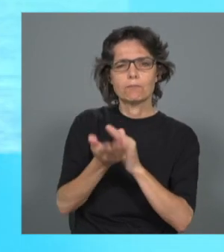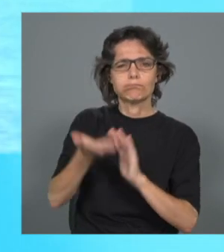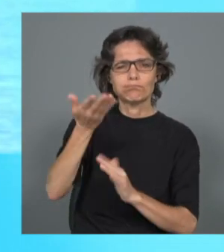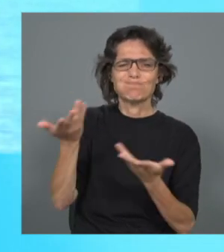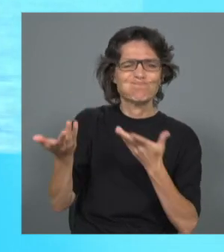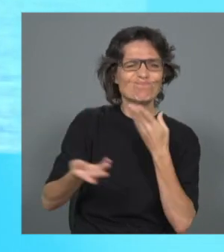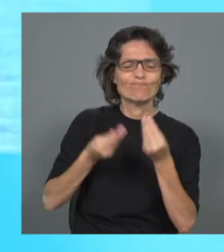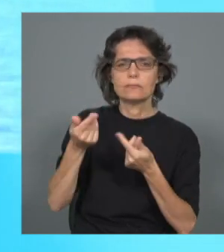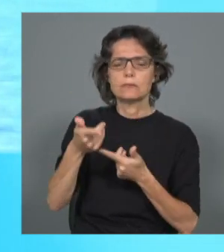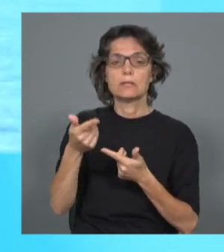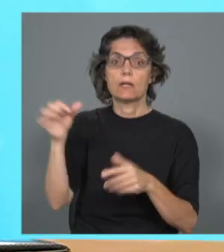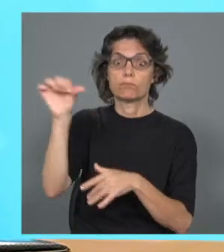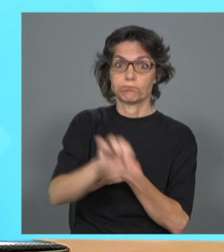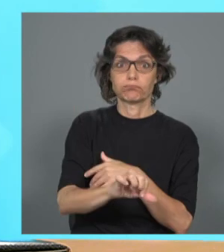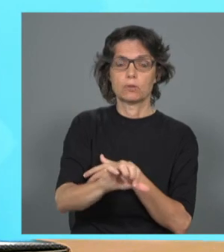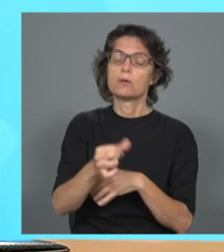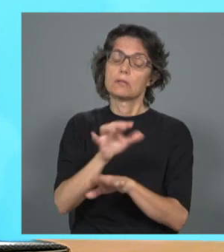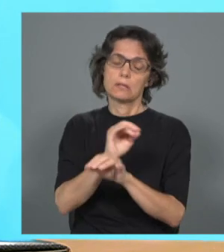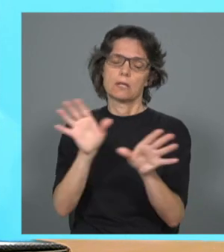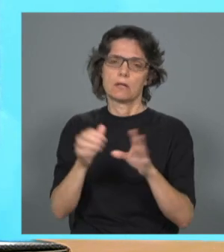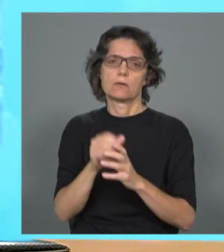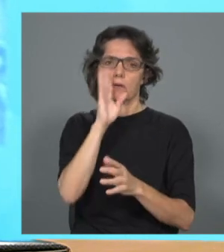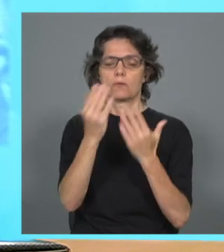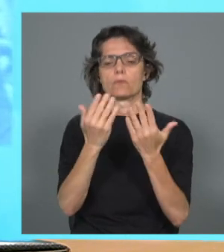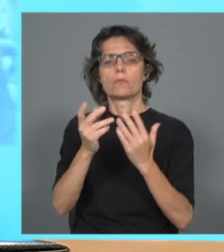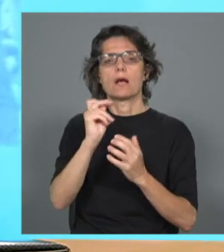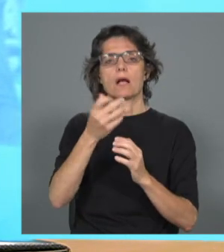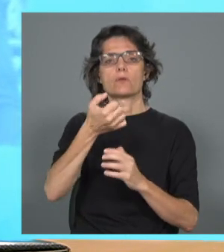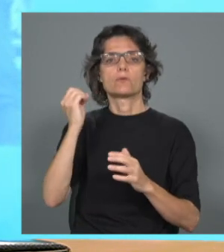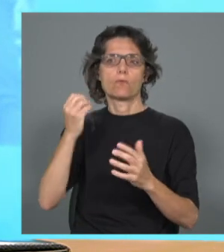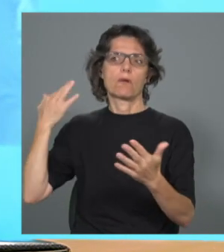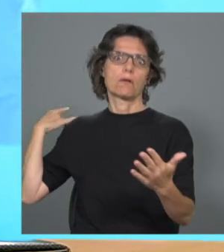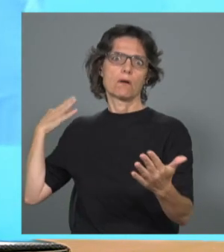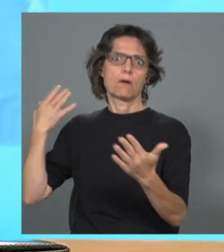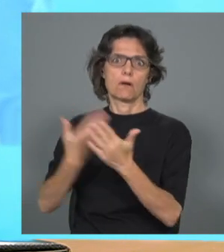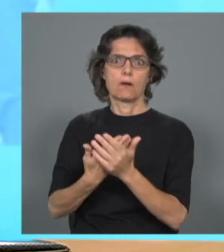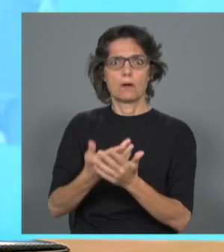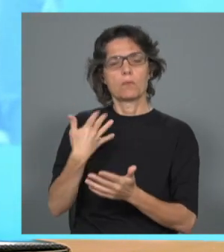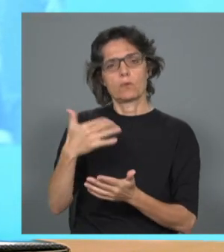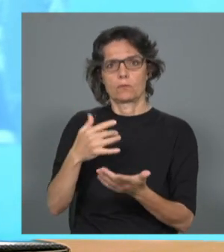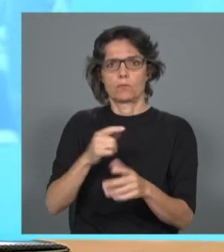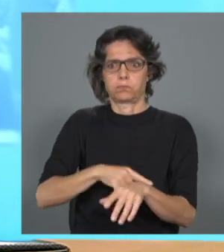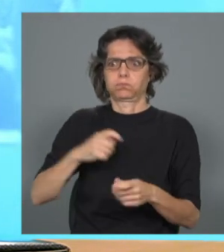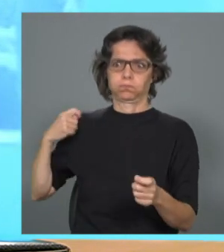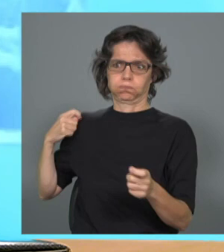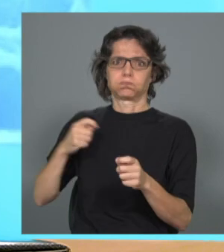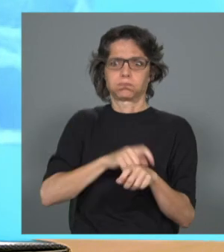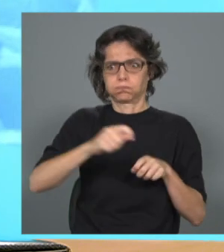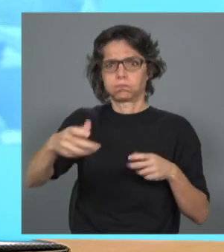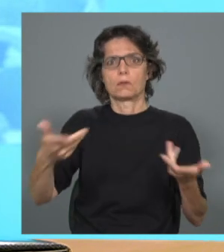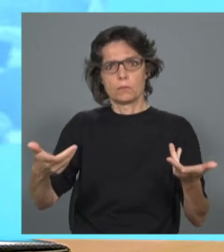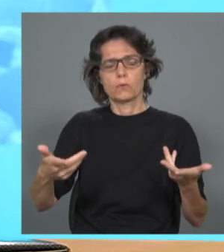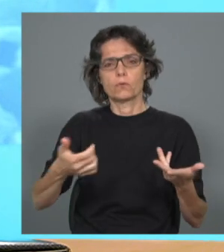difícil. A diferença, 50 anos é muito, não é? Já é bastante tempo, não é? É meio século, não é? E meio século, em termos